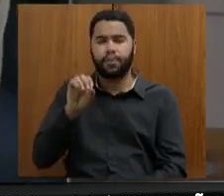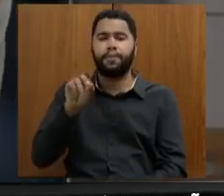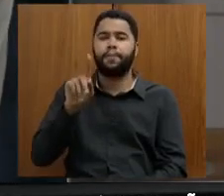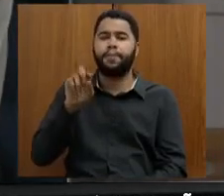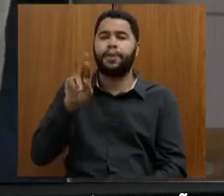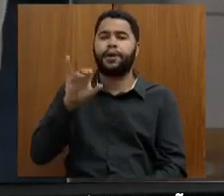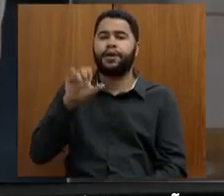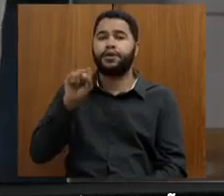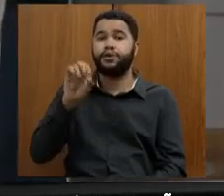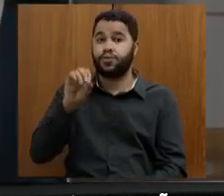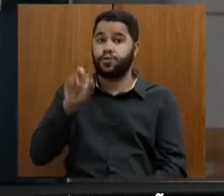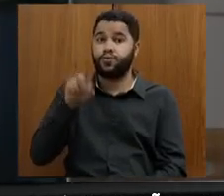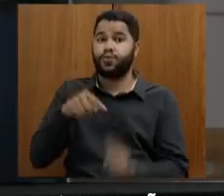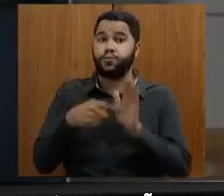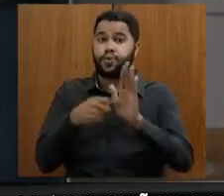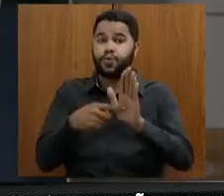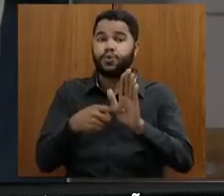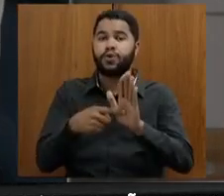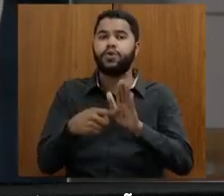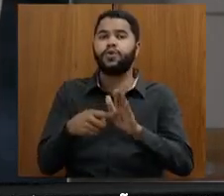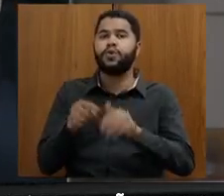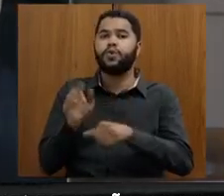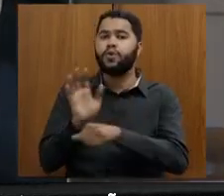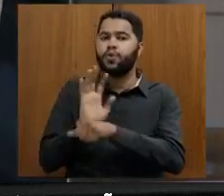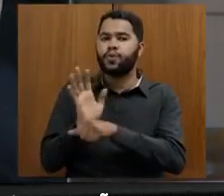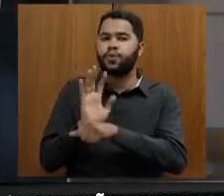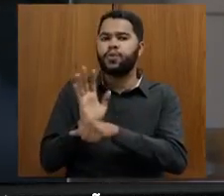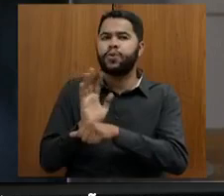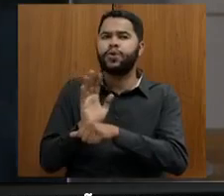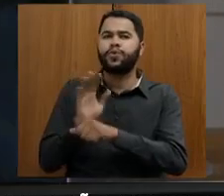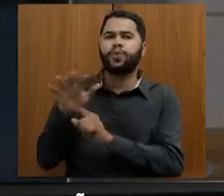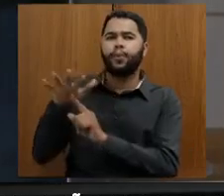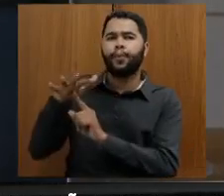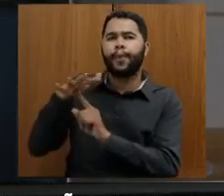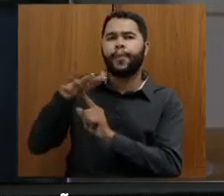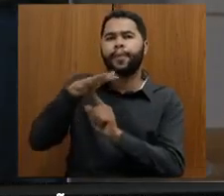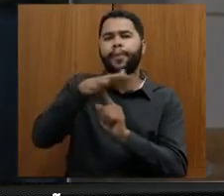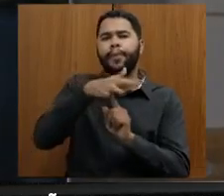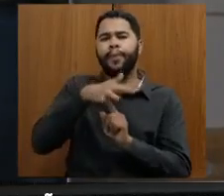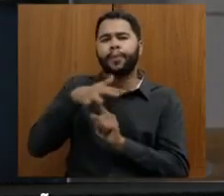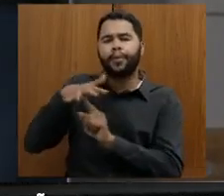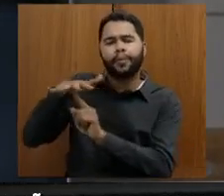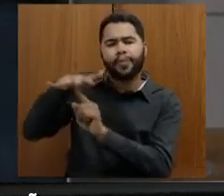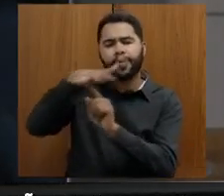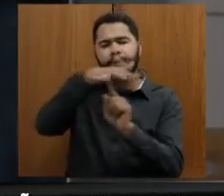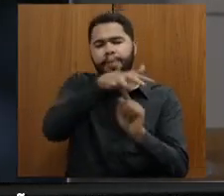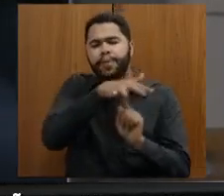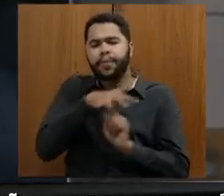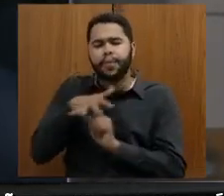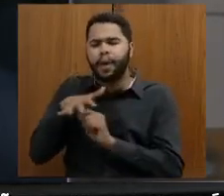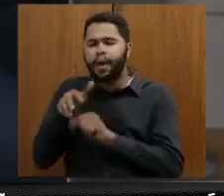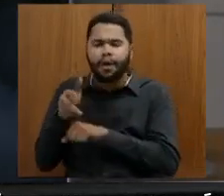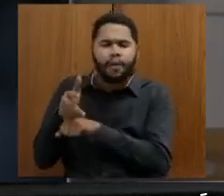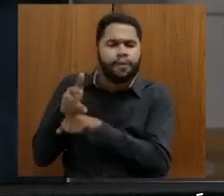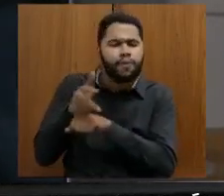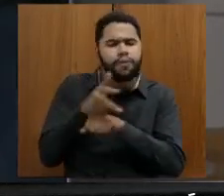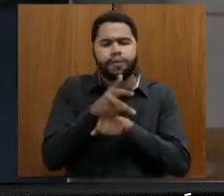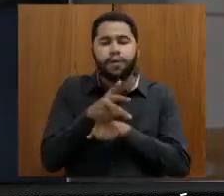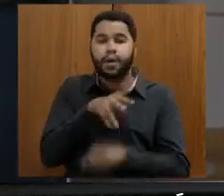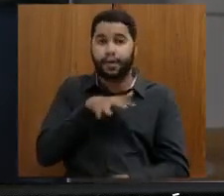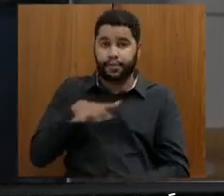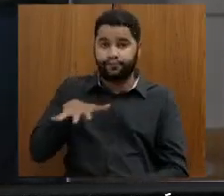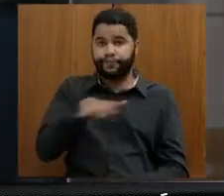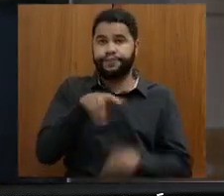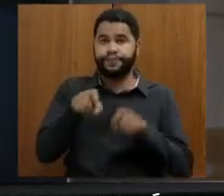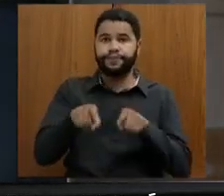mostrando vídeo da polícia um helicóptero percorrendo fazendo as operação na área